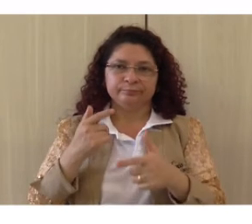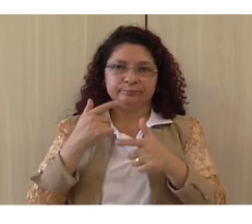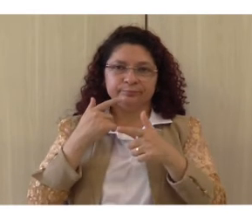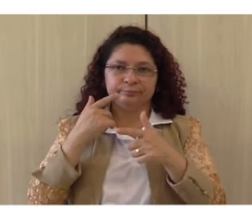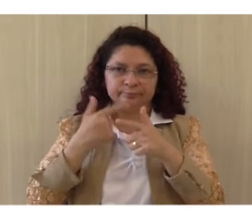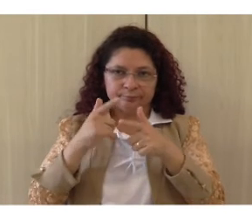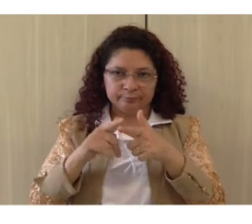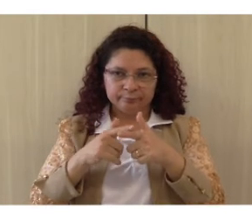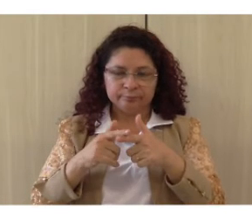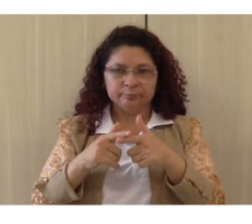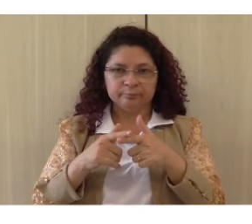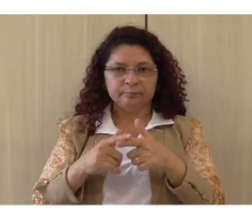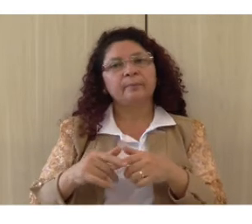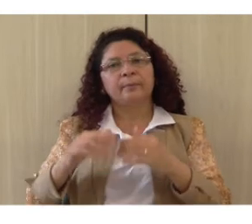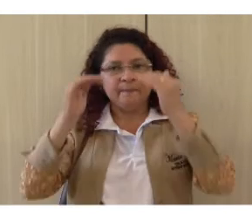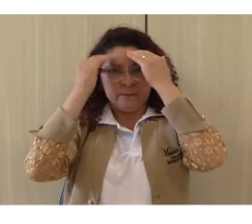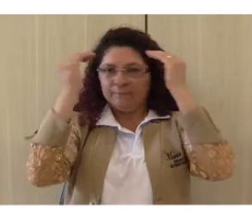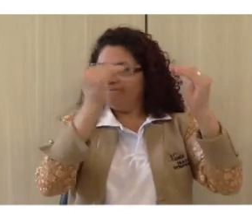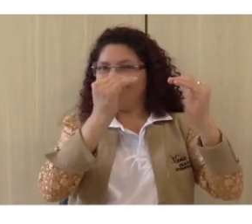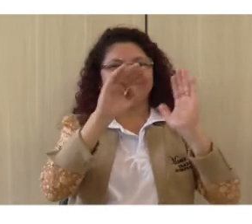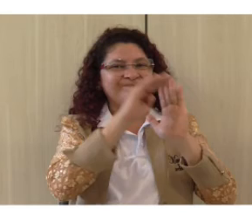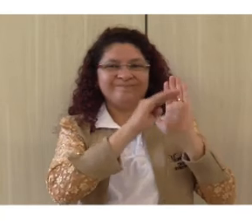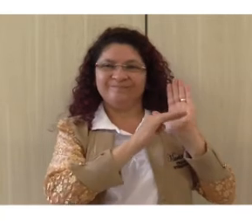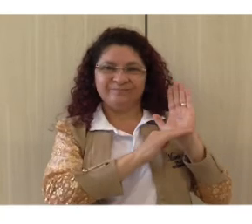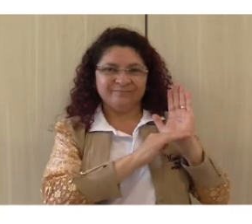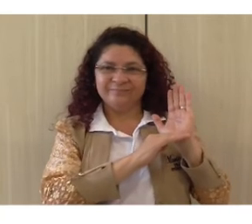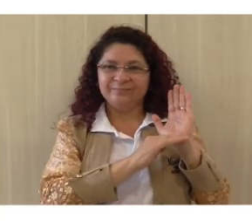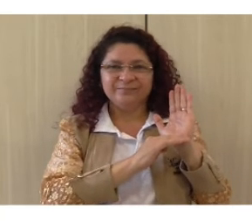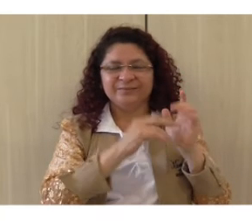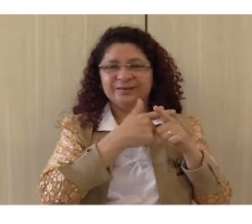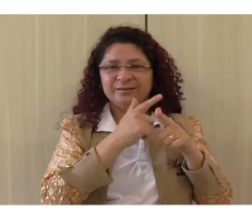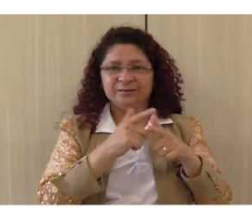E. Desrespeitar as normas, os fiscais e outros